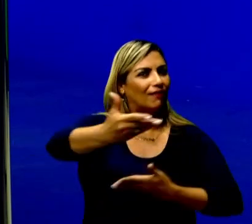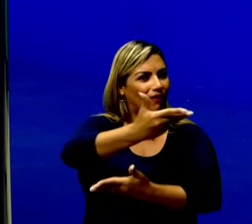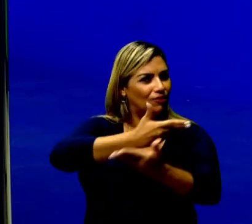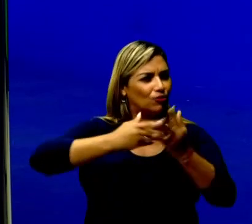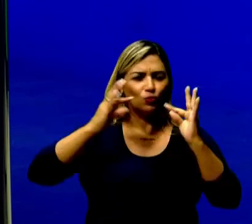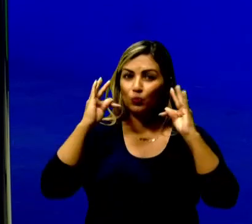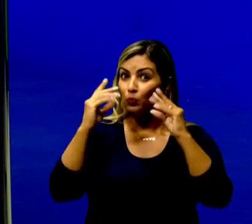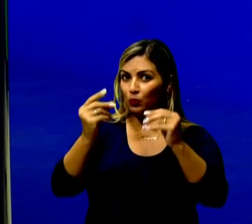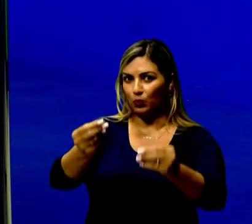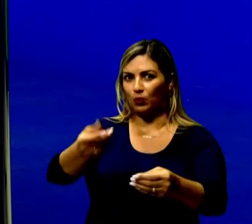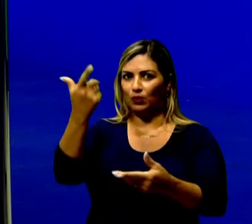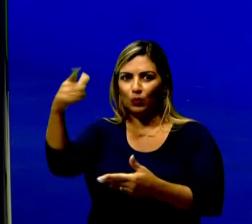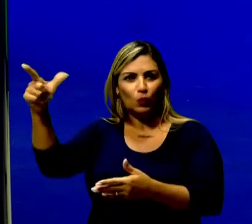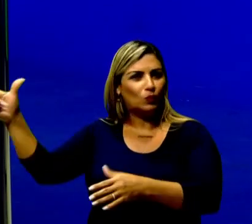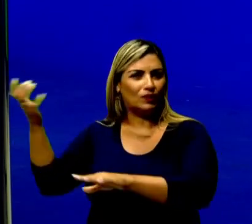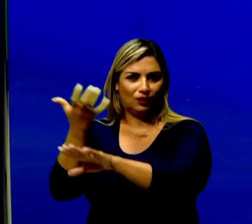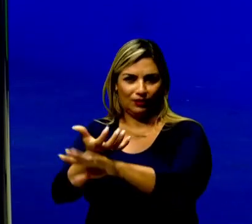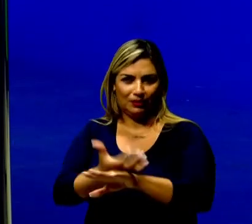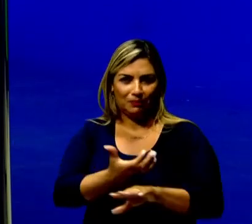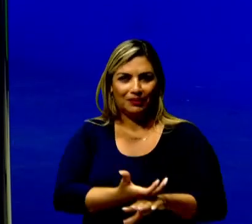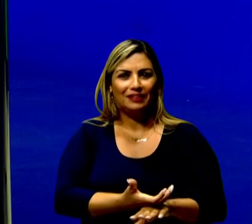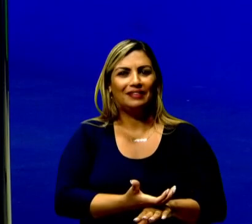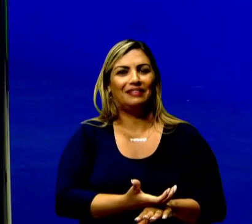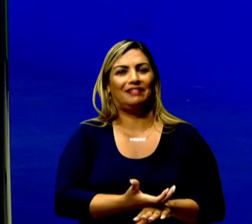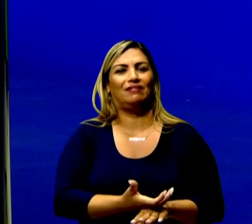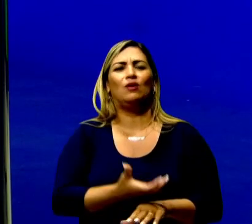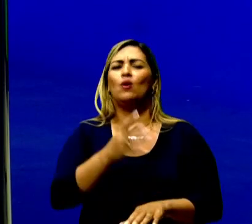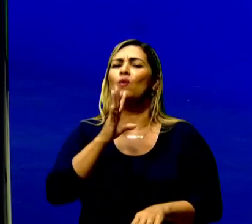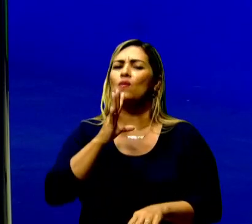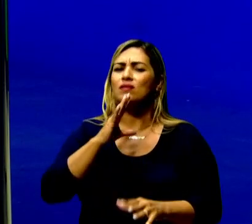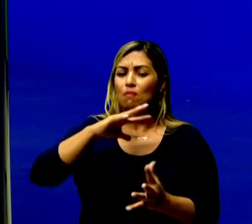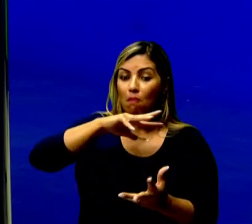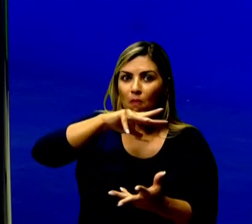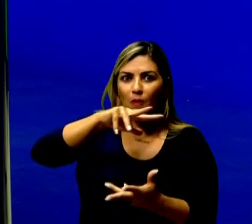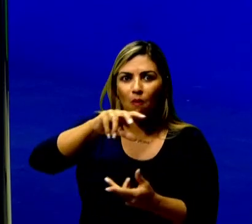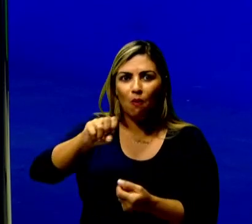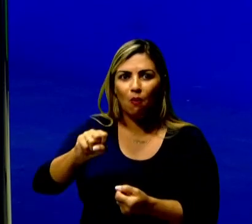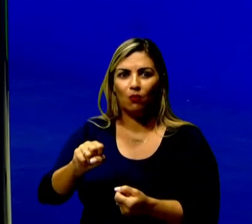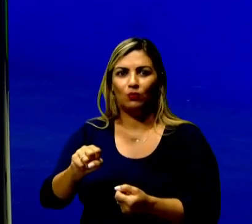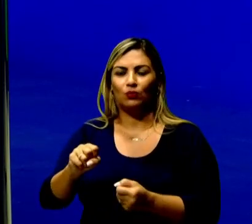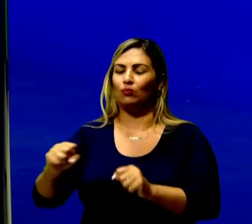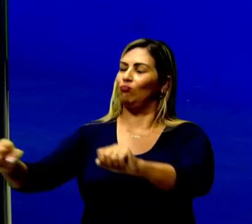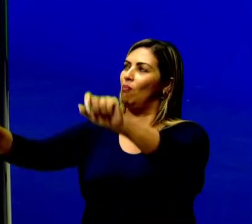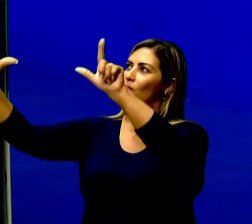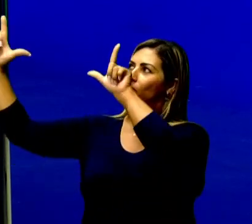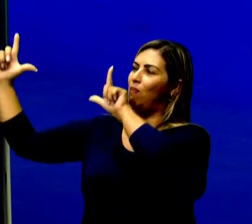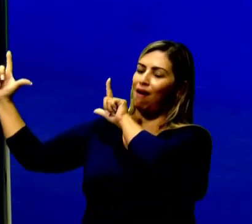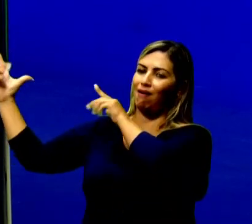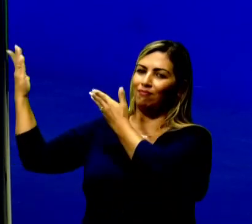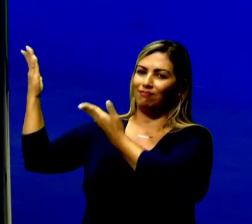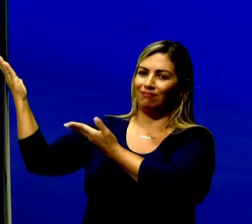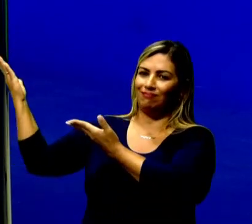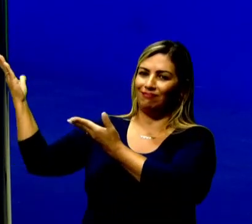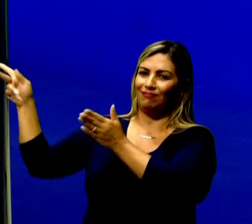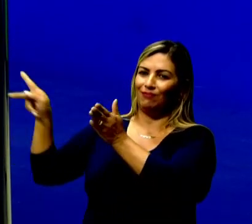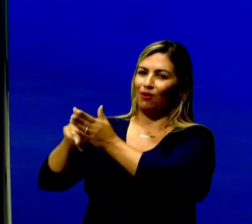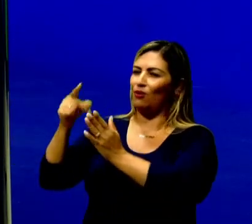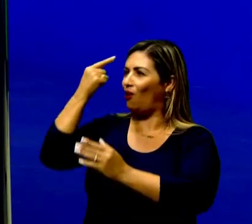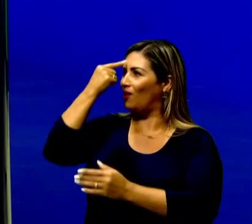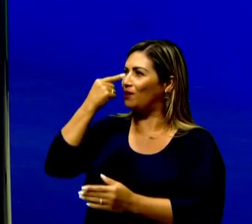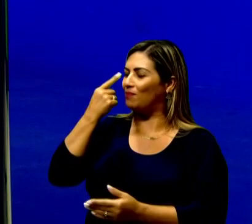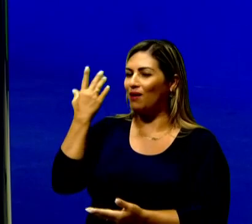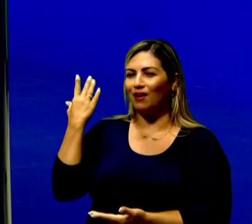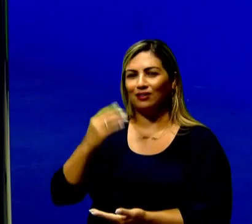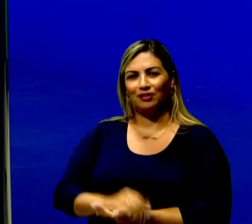com todas as outras disciplinas conhecendo o mundo através do outdoor olha só que